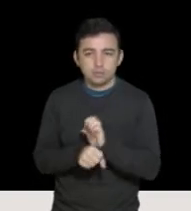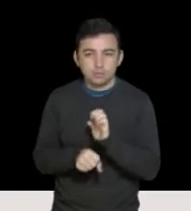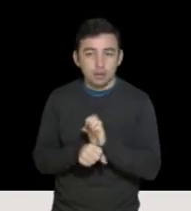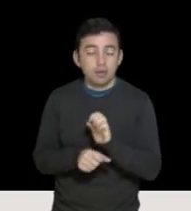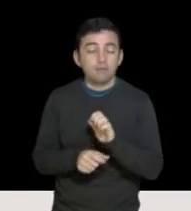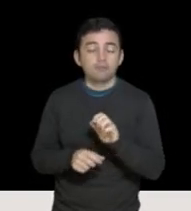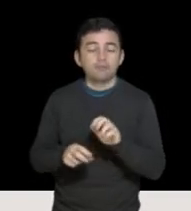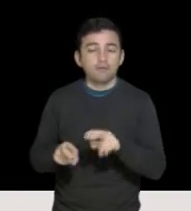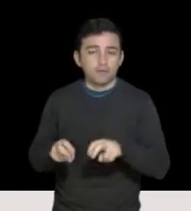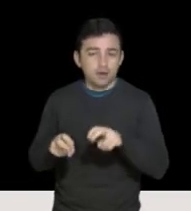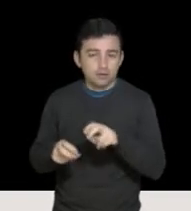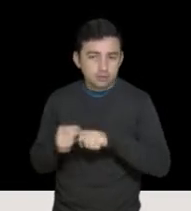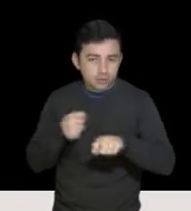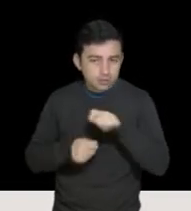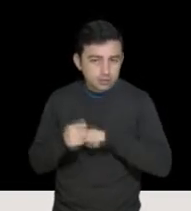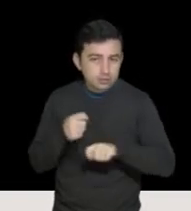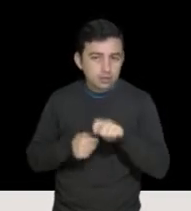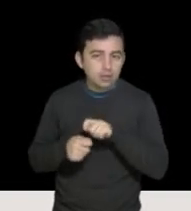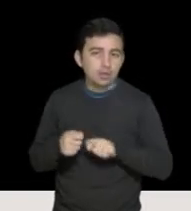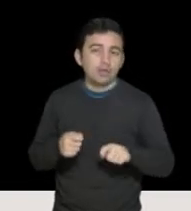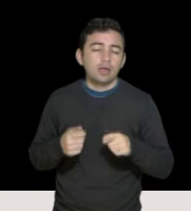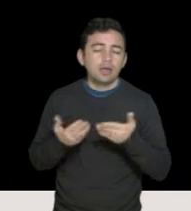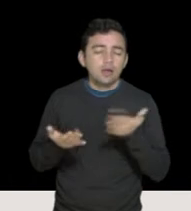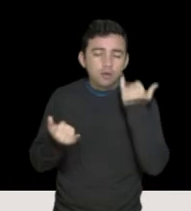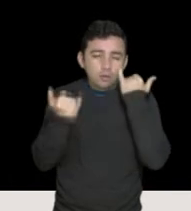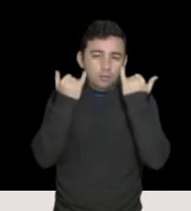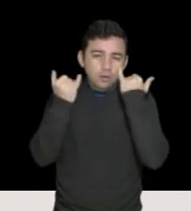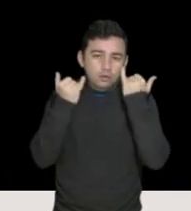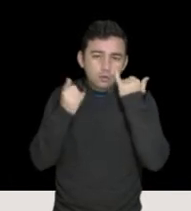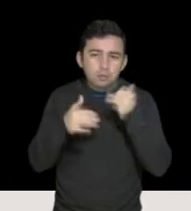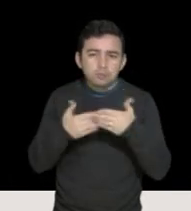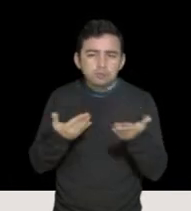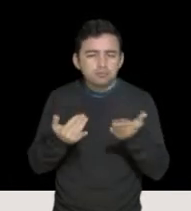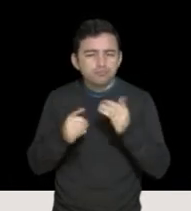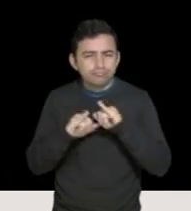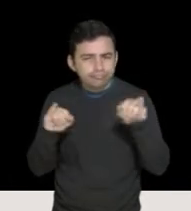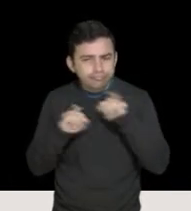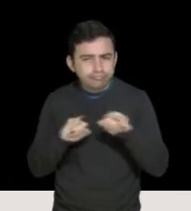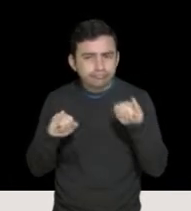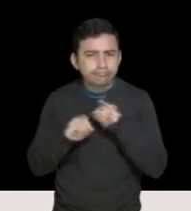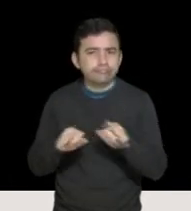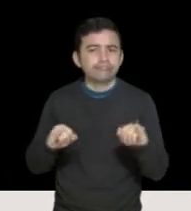Fazenda informações acerca das notícias vinculadas na